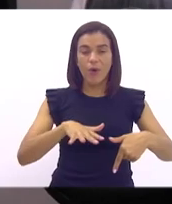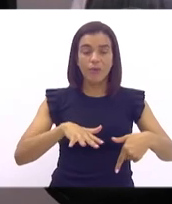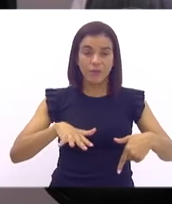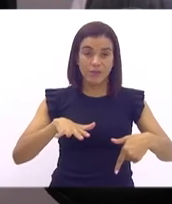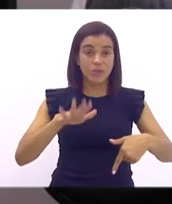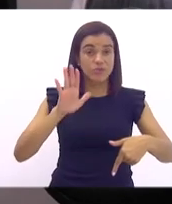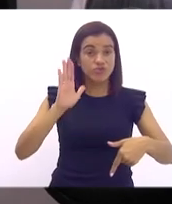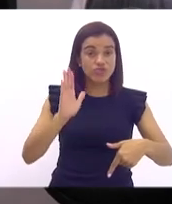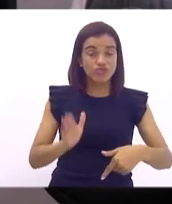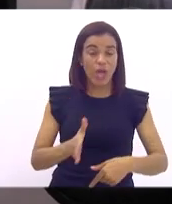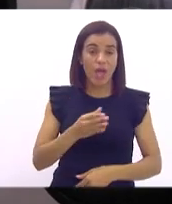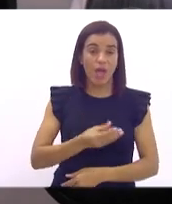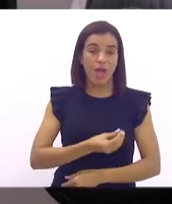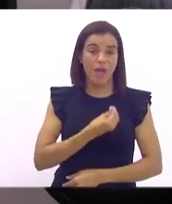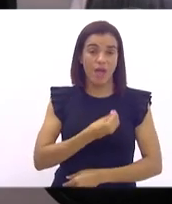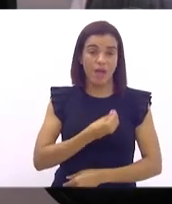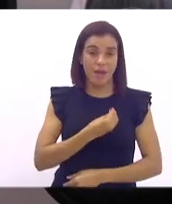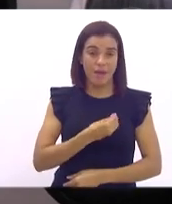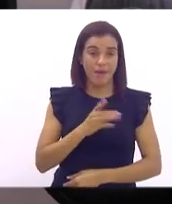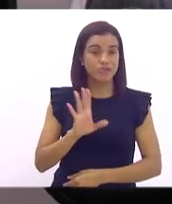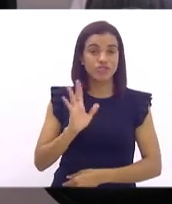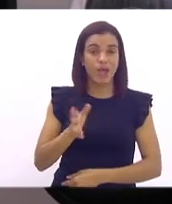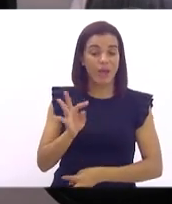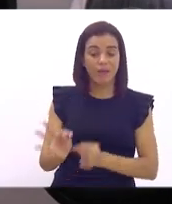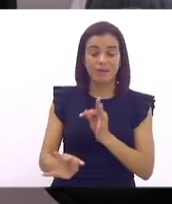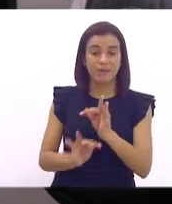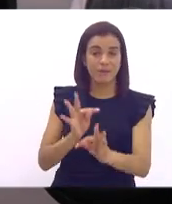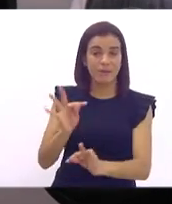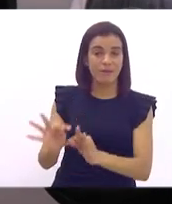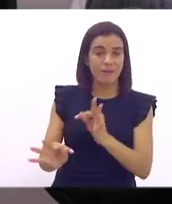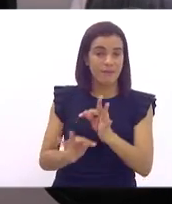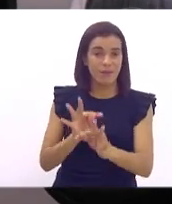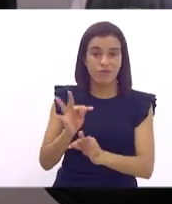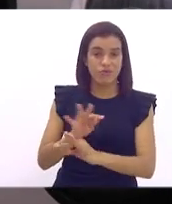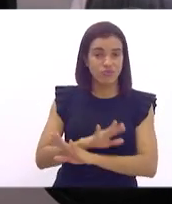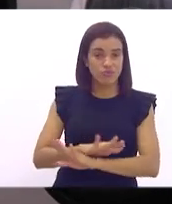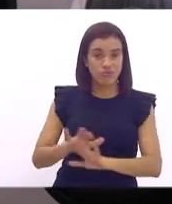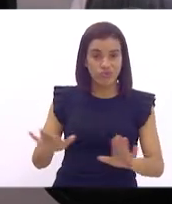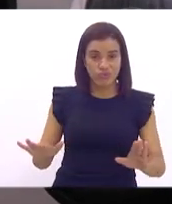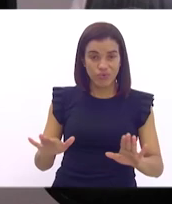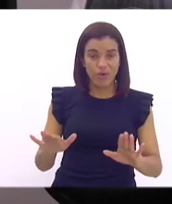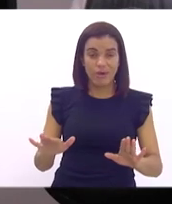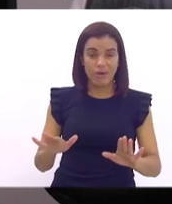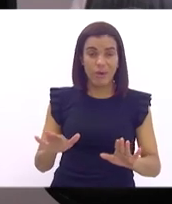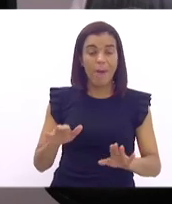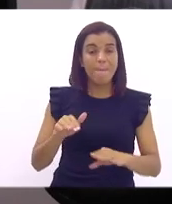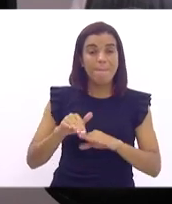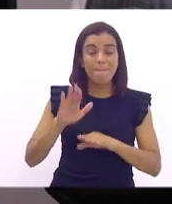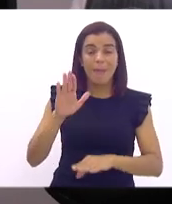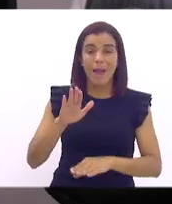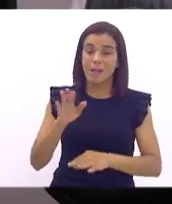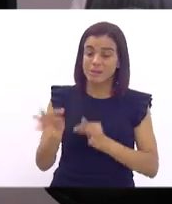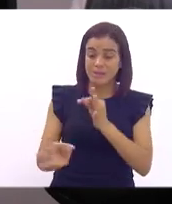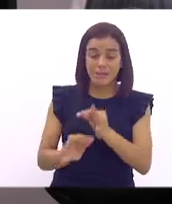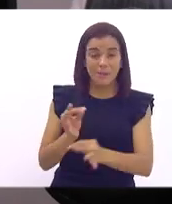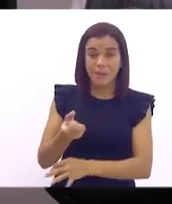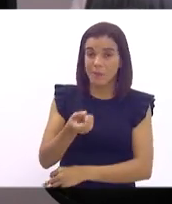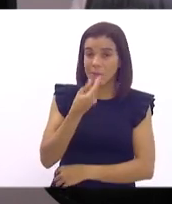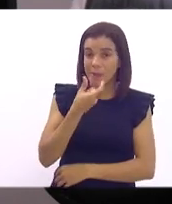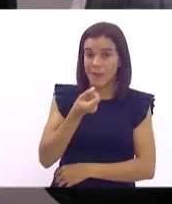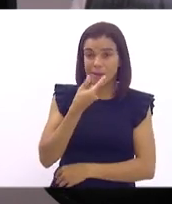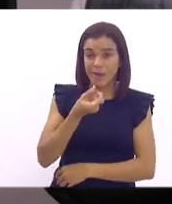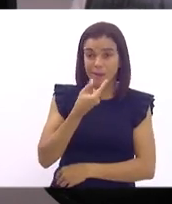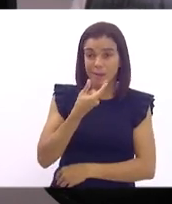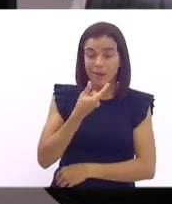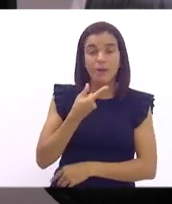estabelecida, né? É um tratamento, é uma intervenção mais medicamentosa, né? Porque é